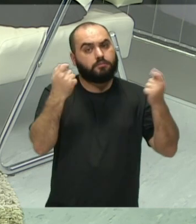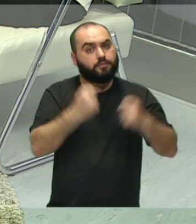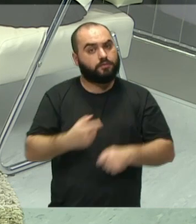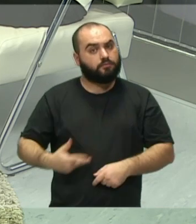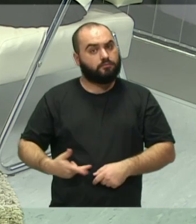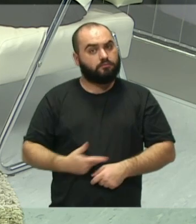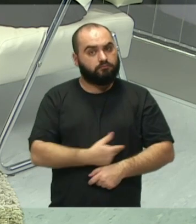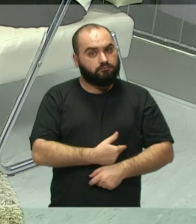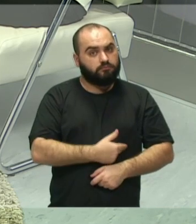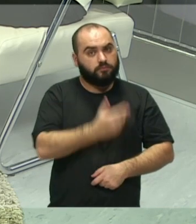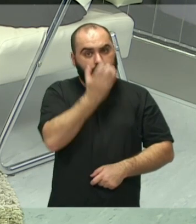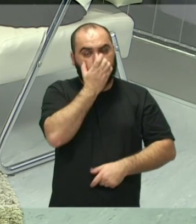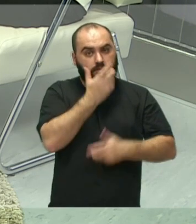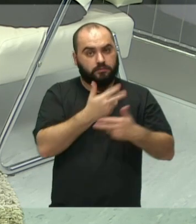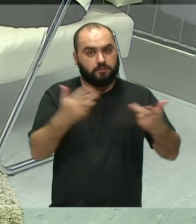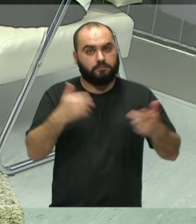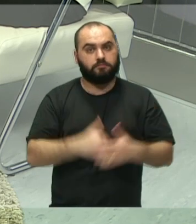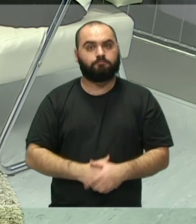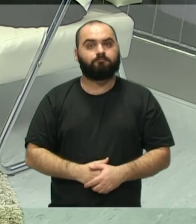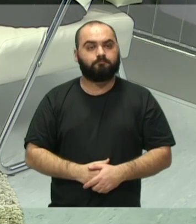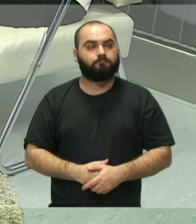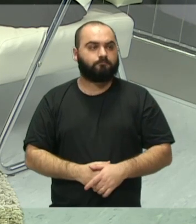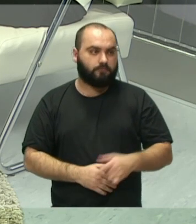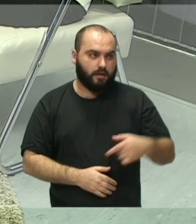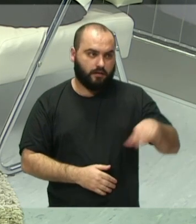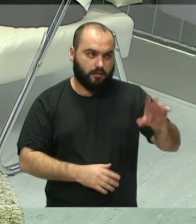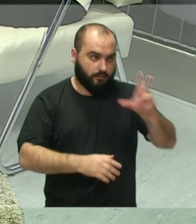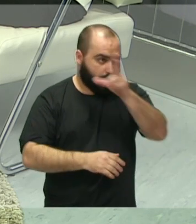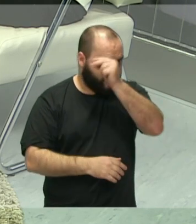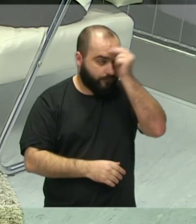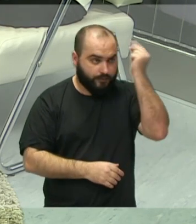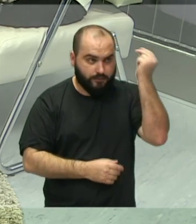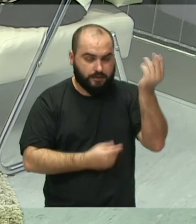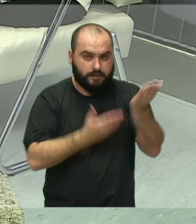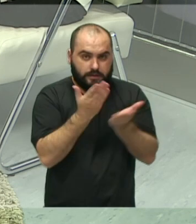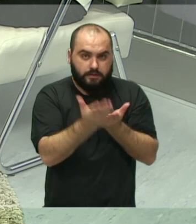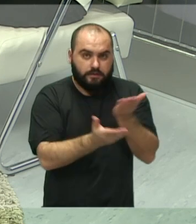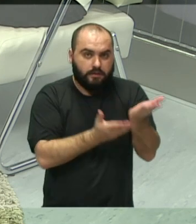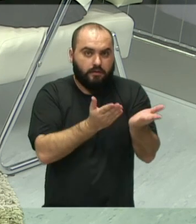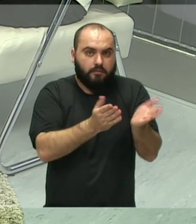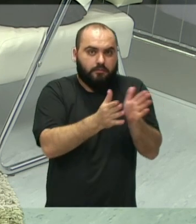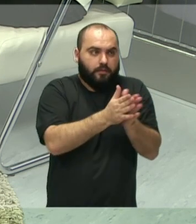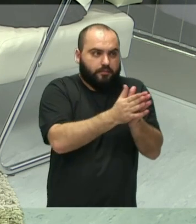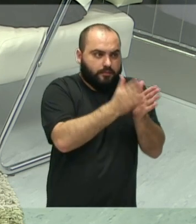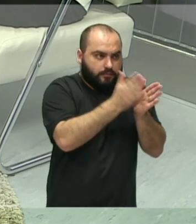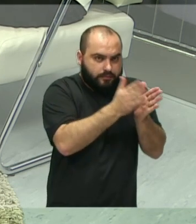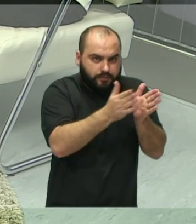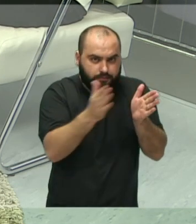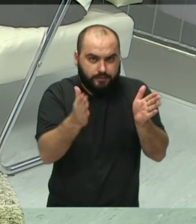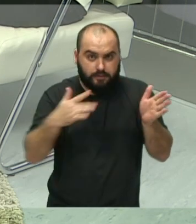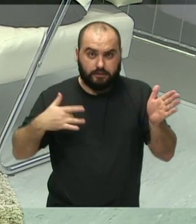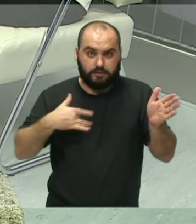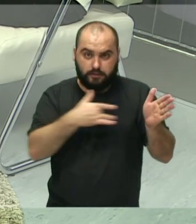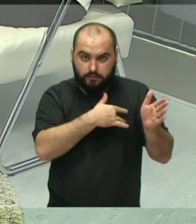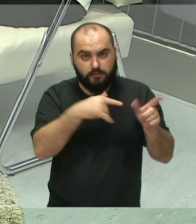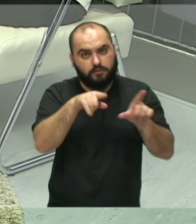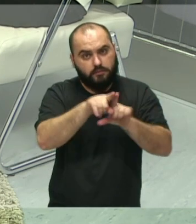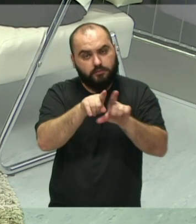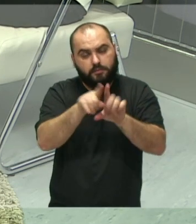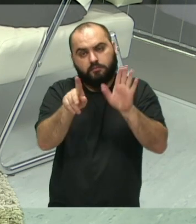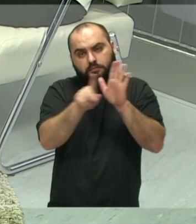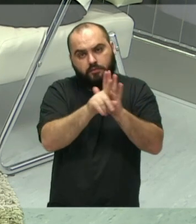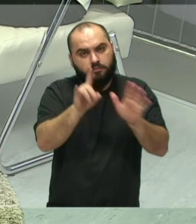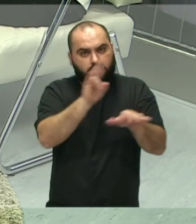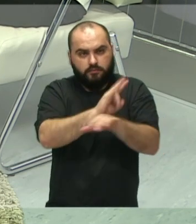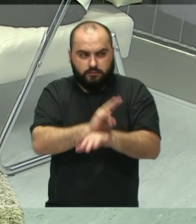Passar pelo poder público para receber o tratamento e os procedimentos adequados para a saúde e também para as questões sanitárias que o